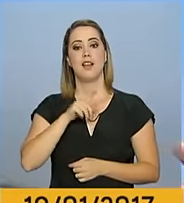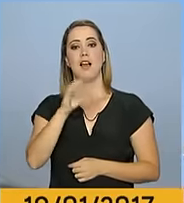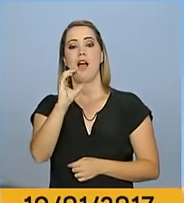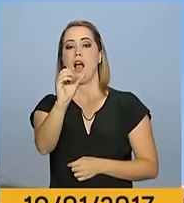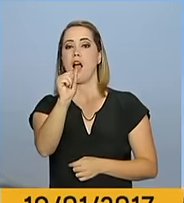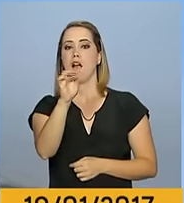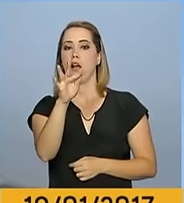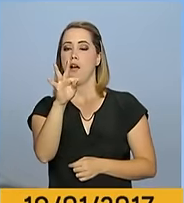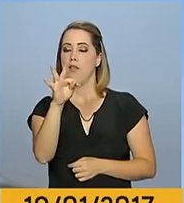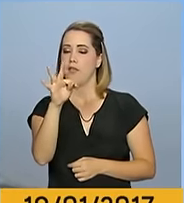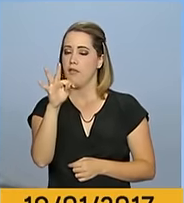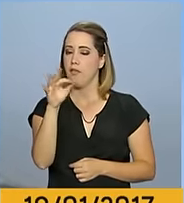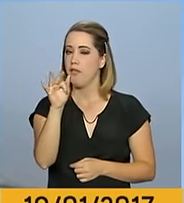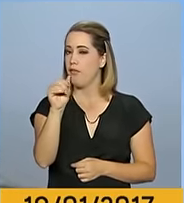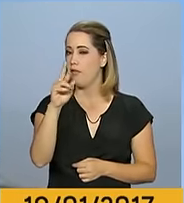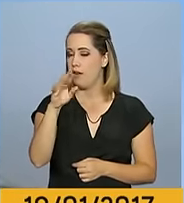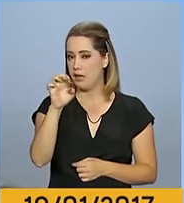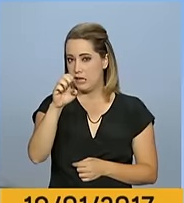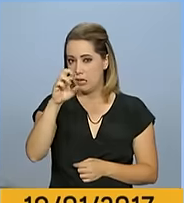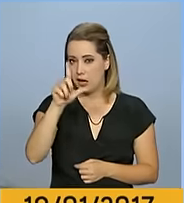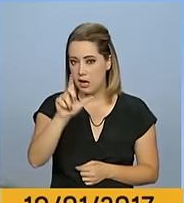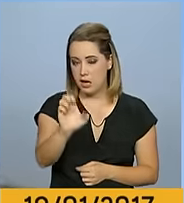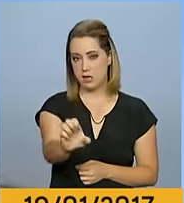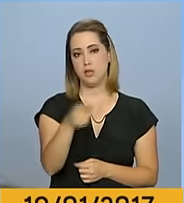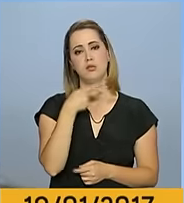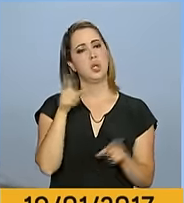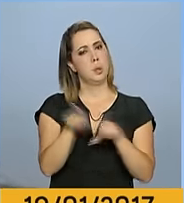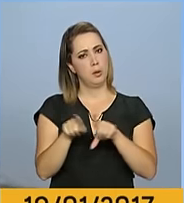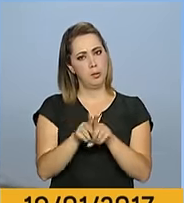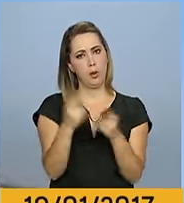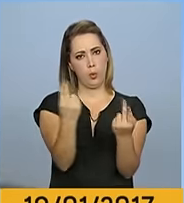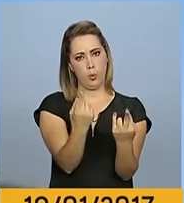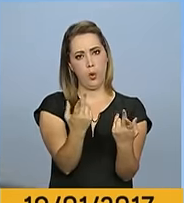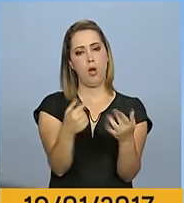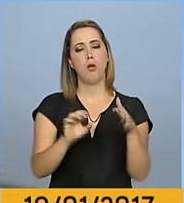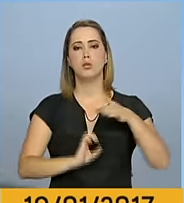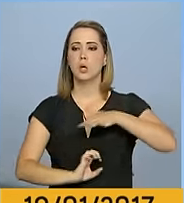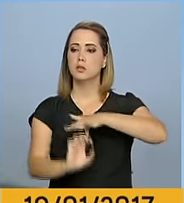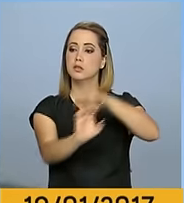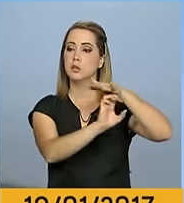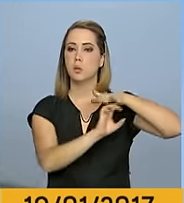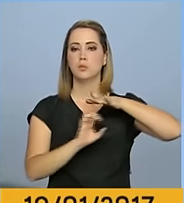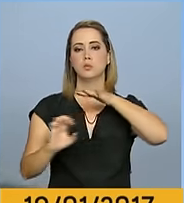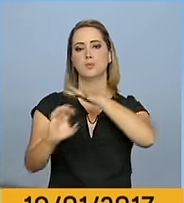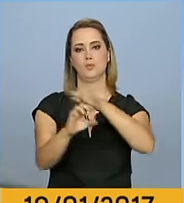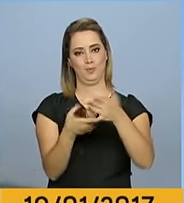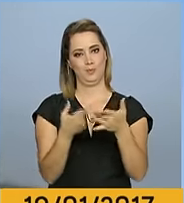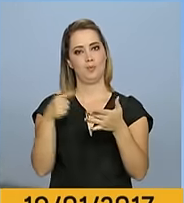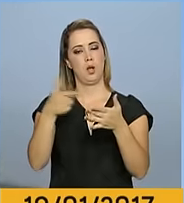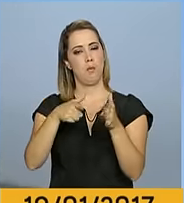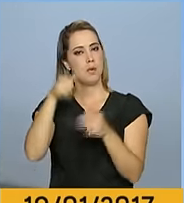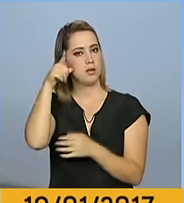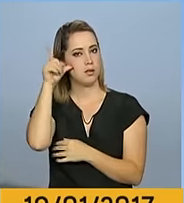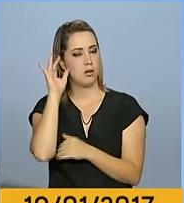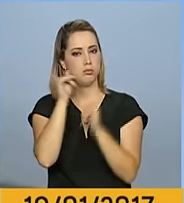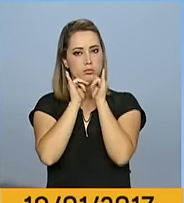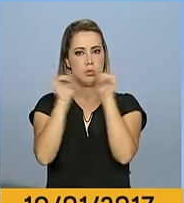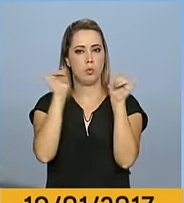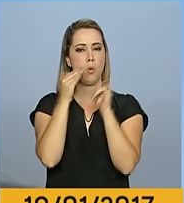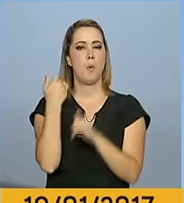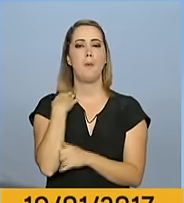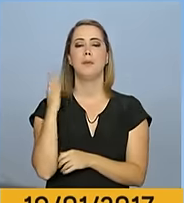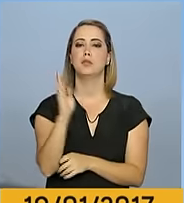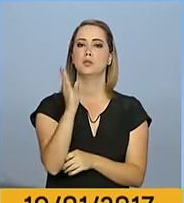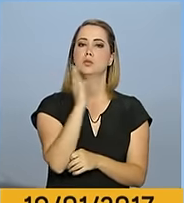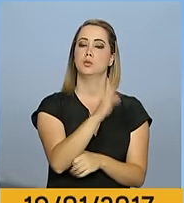traz dinheiro, não é? E ontem foi assim também, numa questão da micro, pequena e média empresa, quando o Banco do Brasil